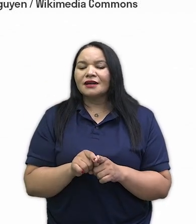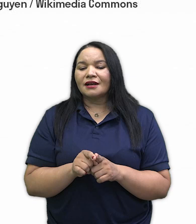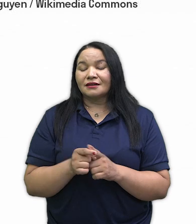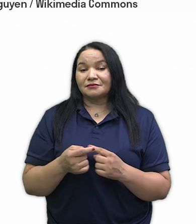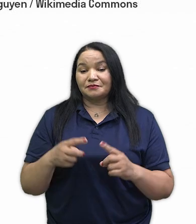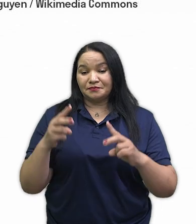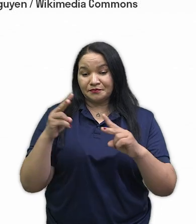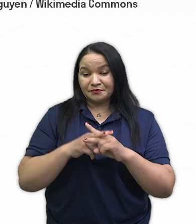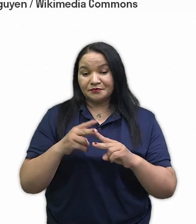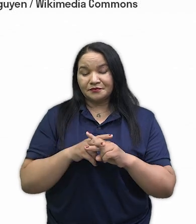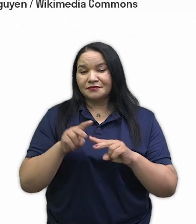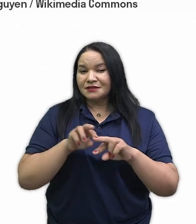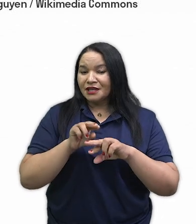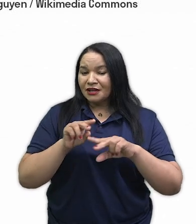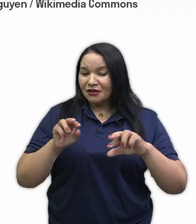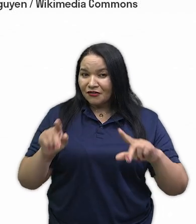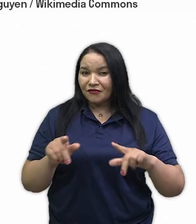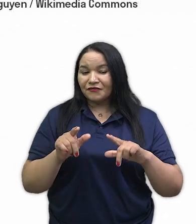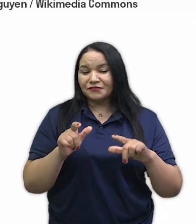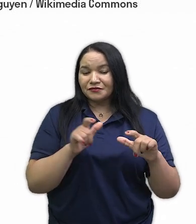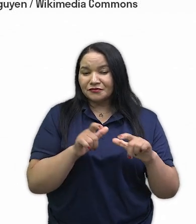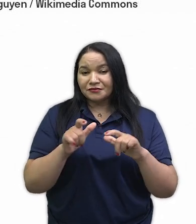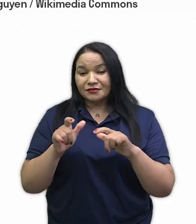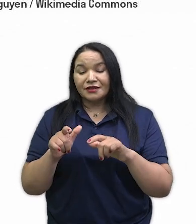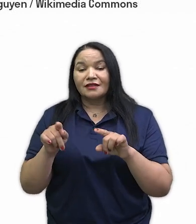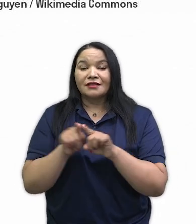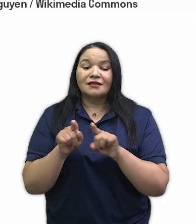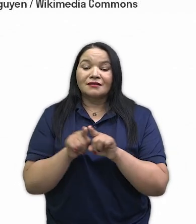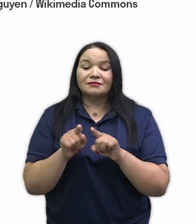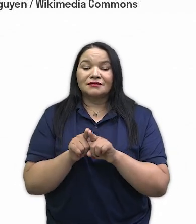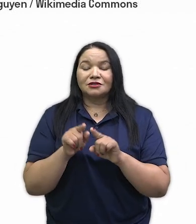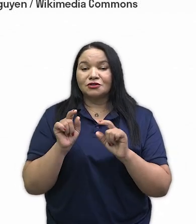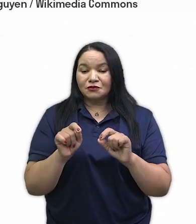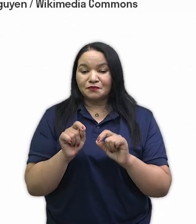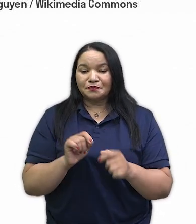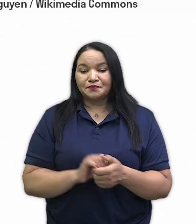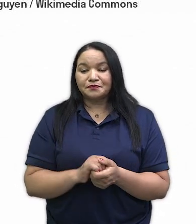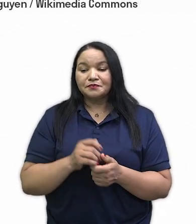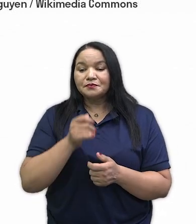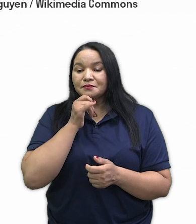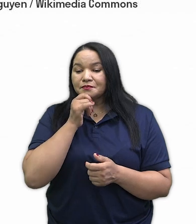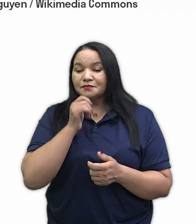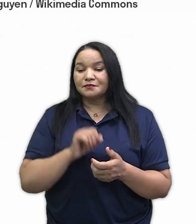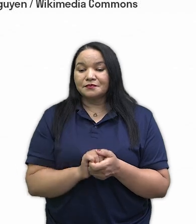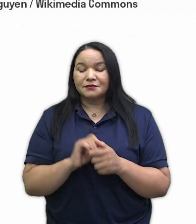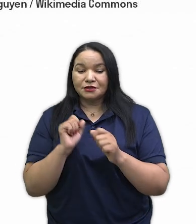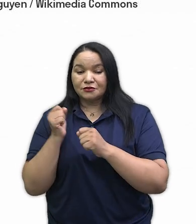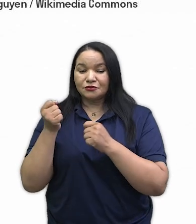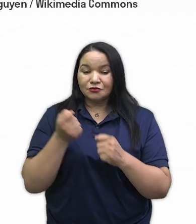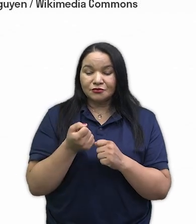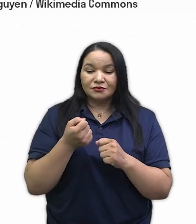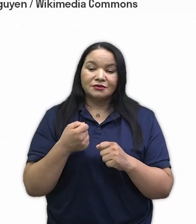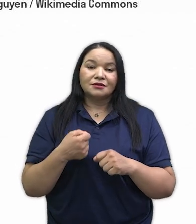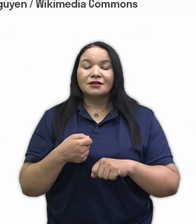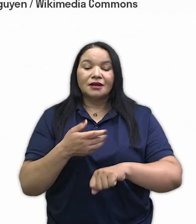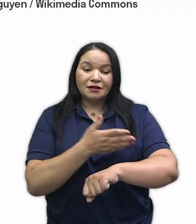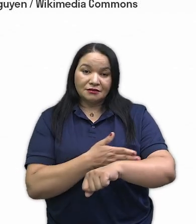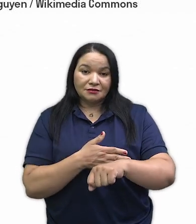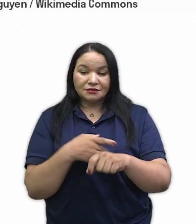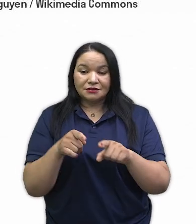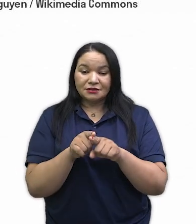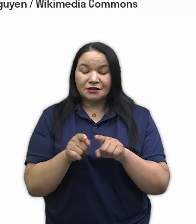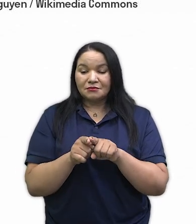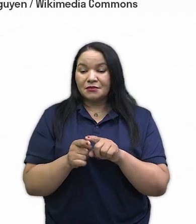para diferentes públicos reforça seu caráter inclusivo. O judô paralímpico e o boxe